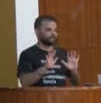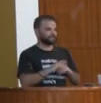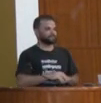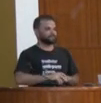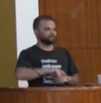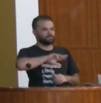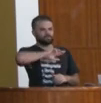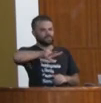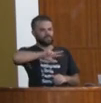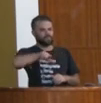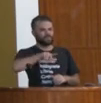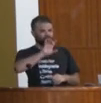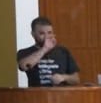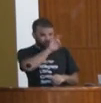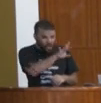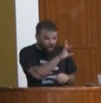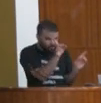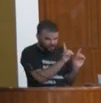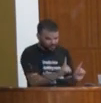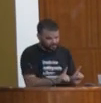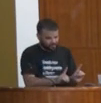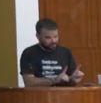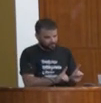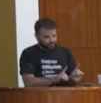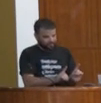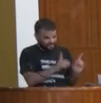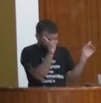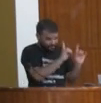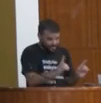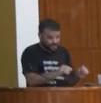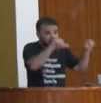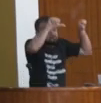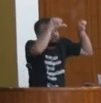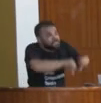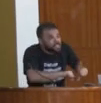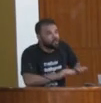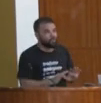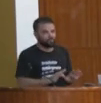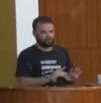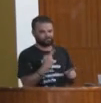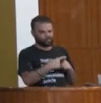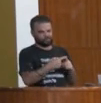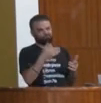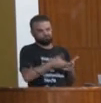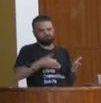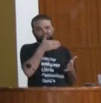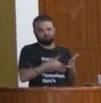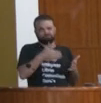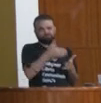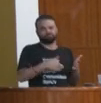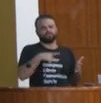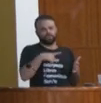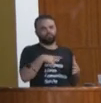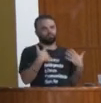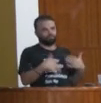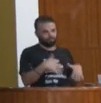específico da pessoa com deficiência. Ele é agravado pelas diversas barreiras que a pessoa com deficiência tem